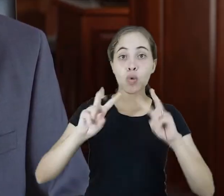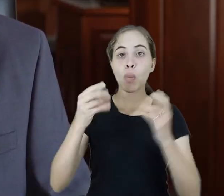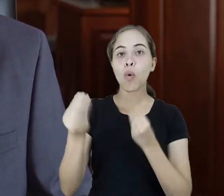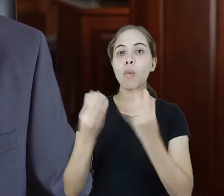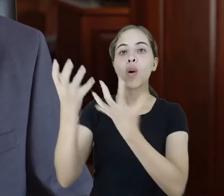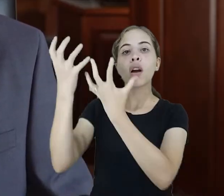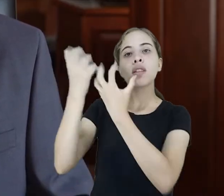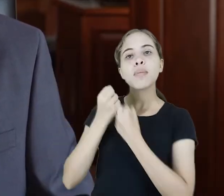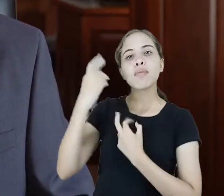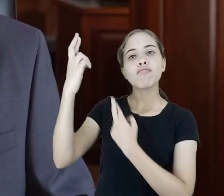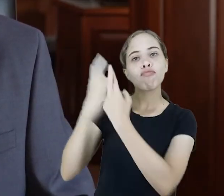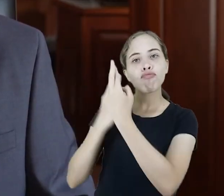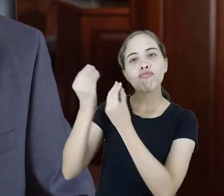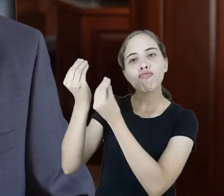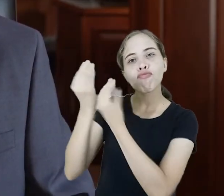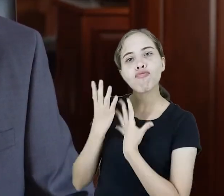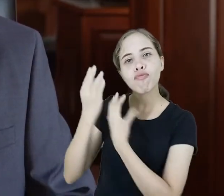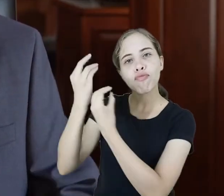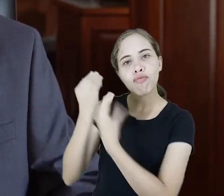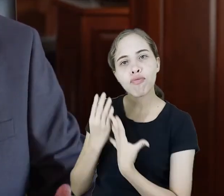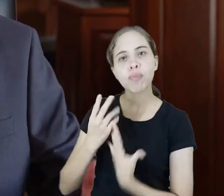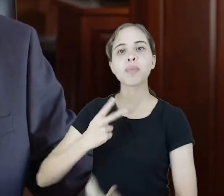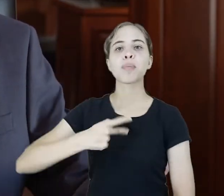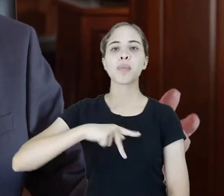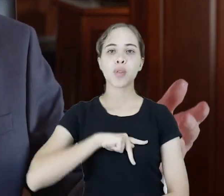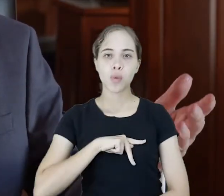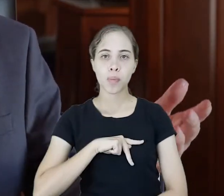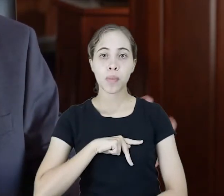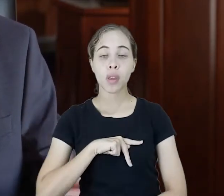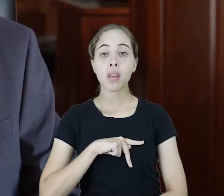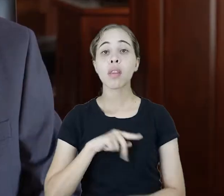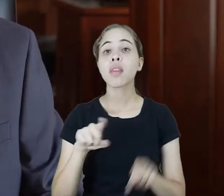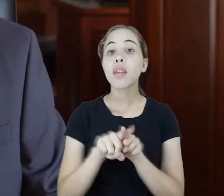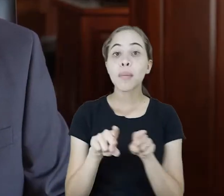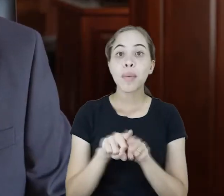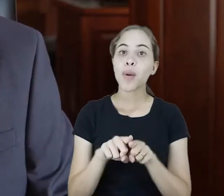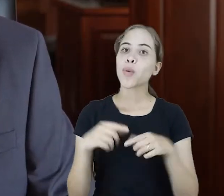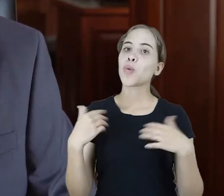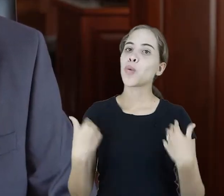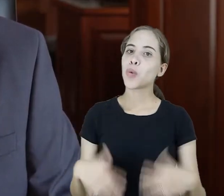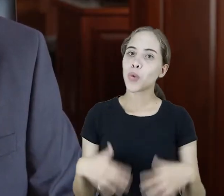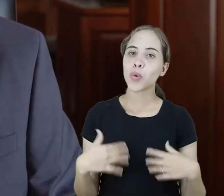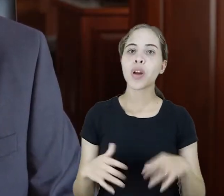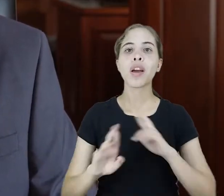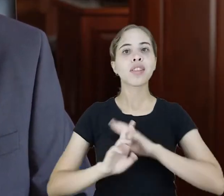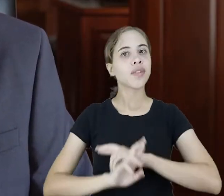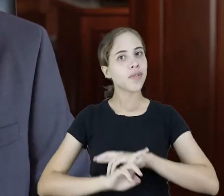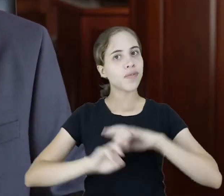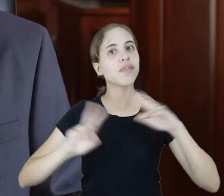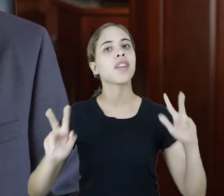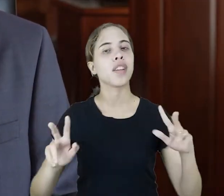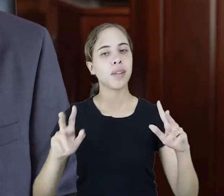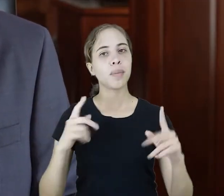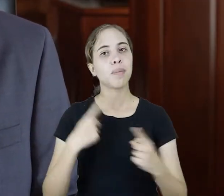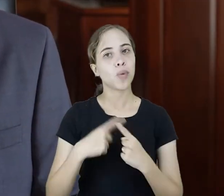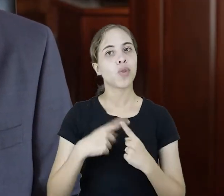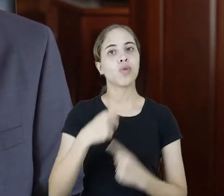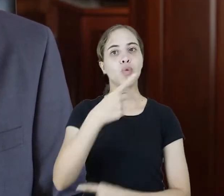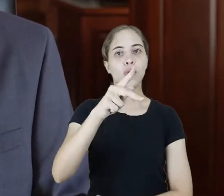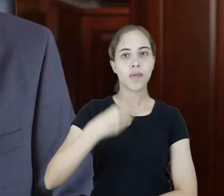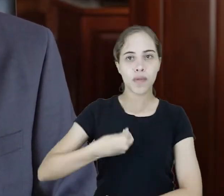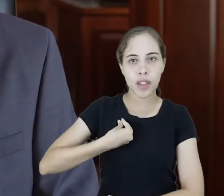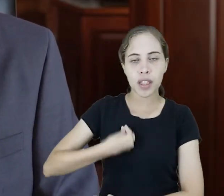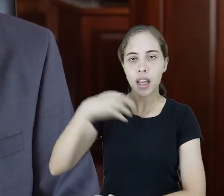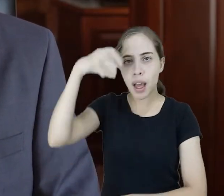receber revelação pessoal. E que diferença isso fará em sua vida? Você